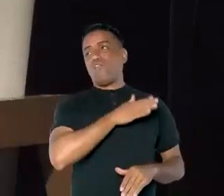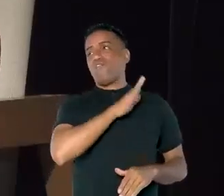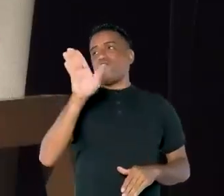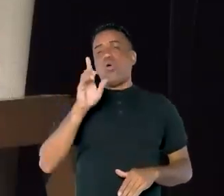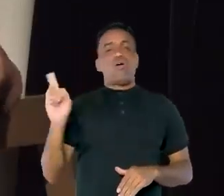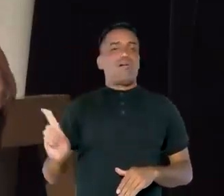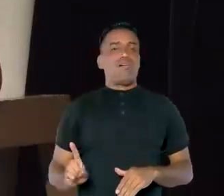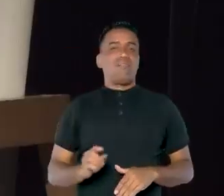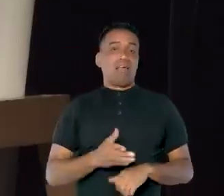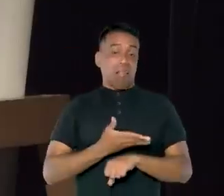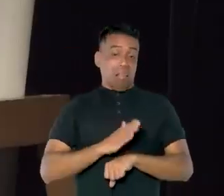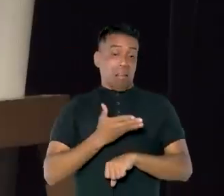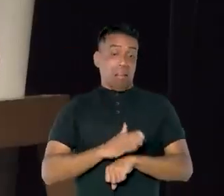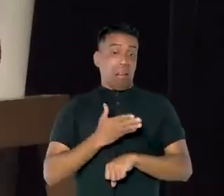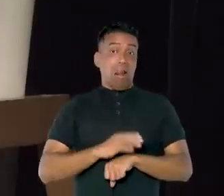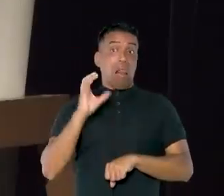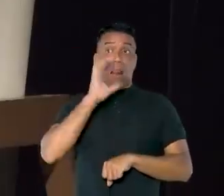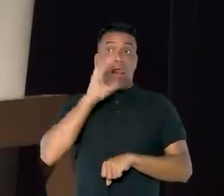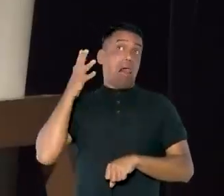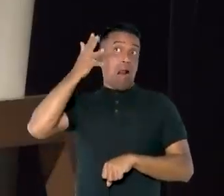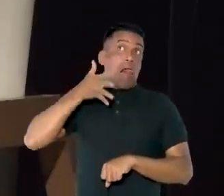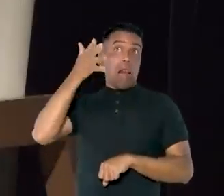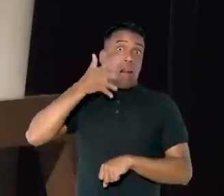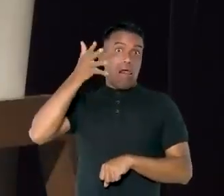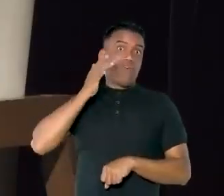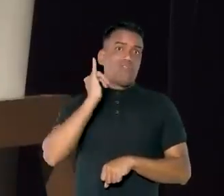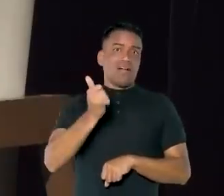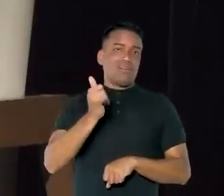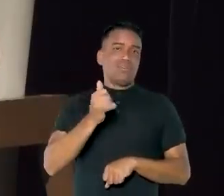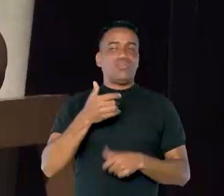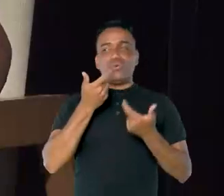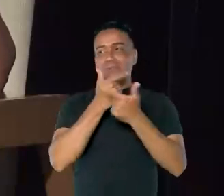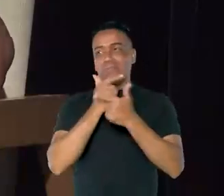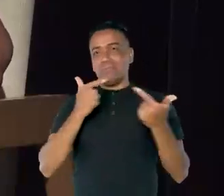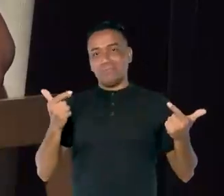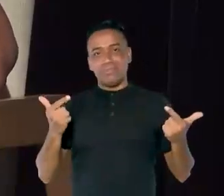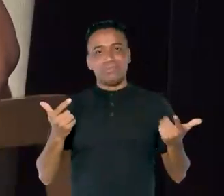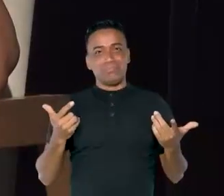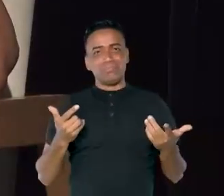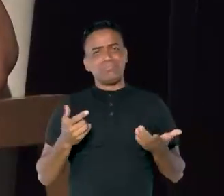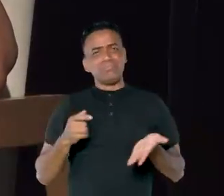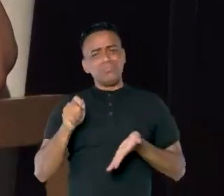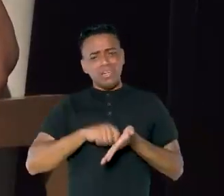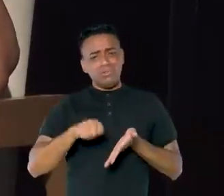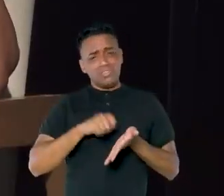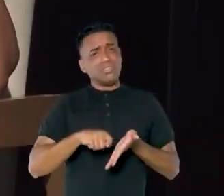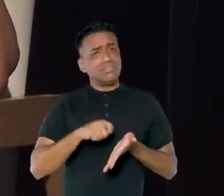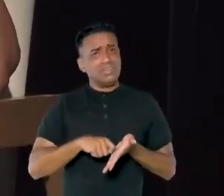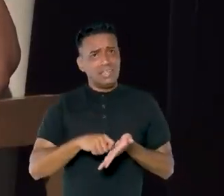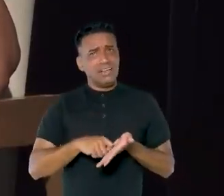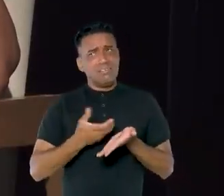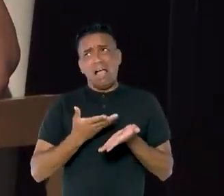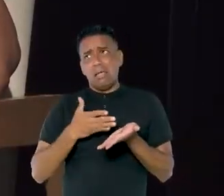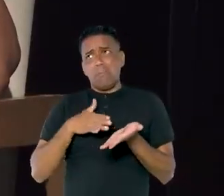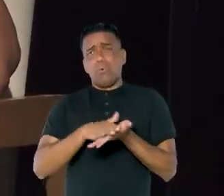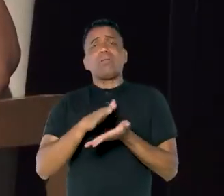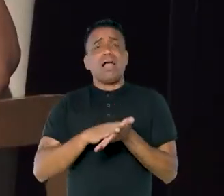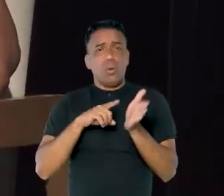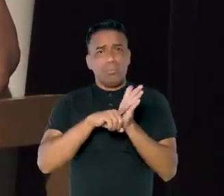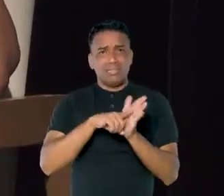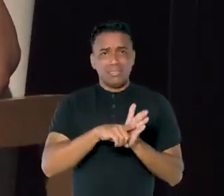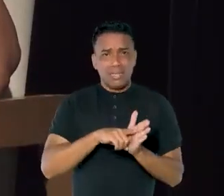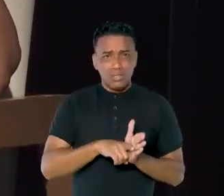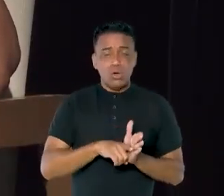eu não estou treinada para isso, eu sempre falo isso, eu fico rindo. Eu escrevi, acho que vai sair, eu sou pesquisadora